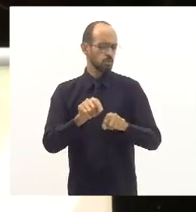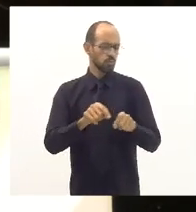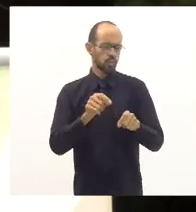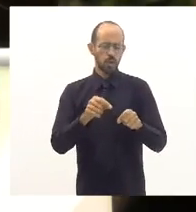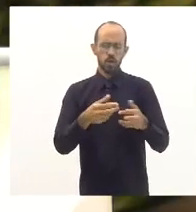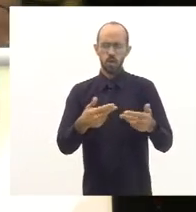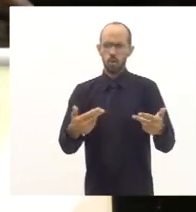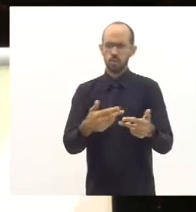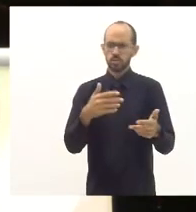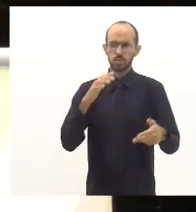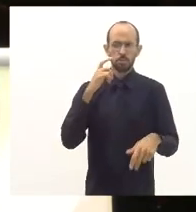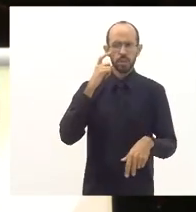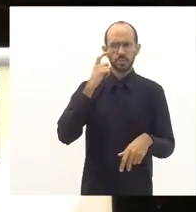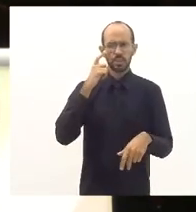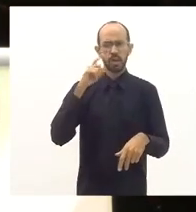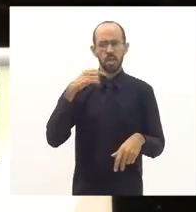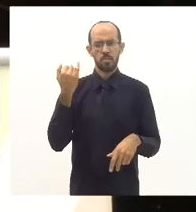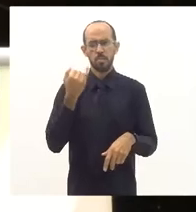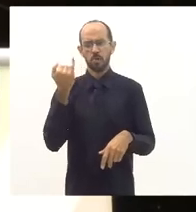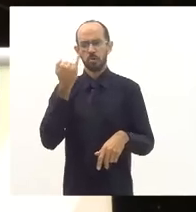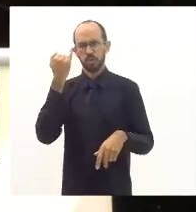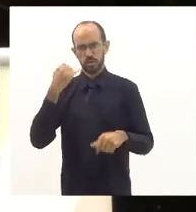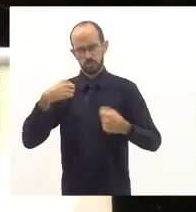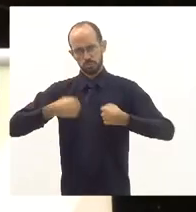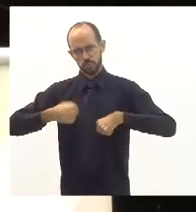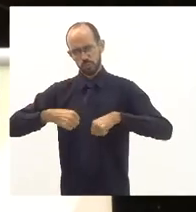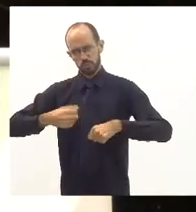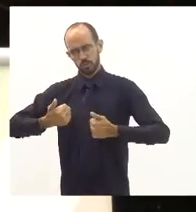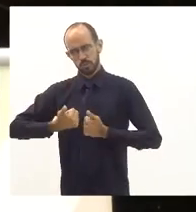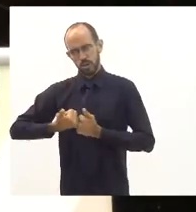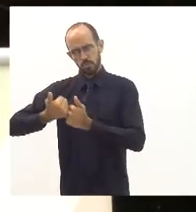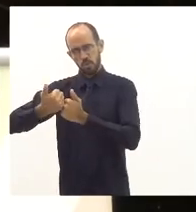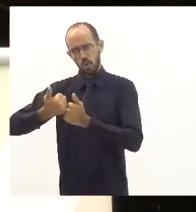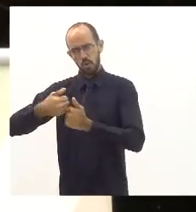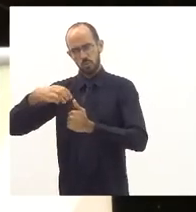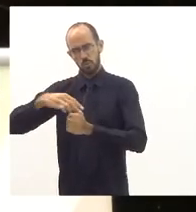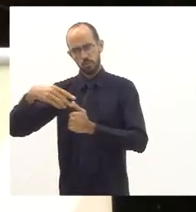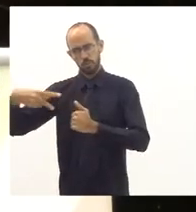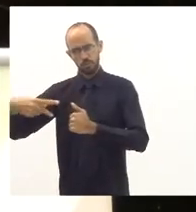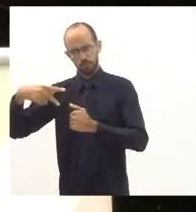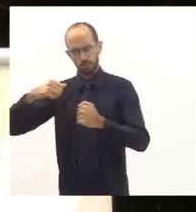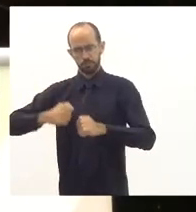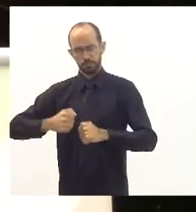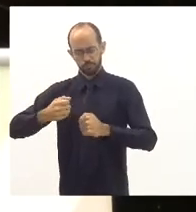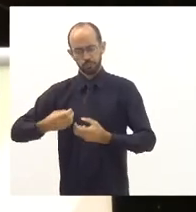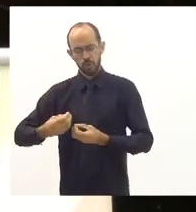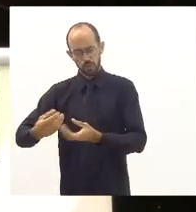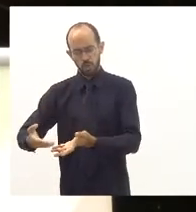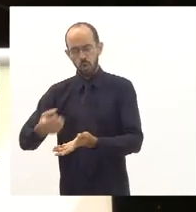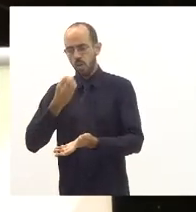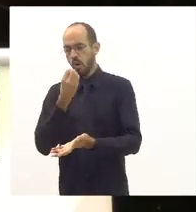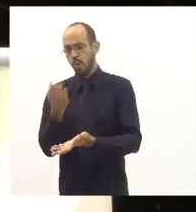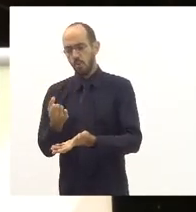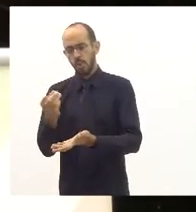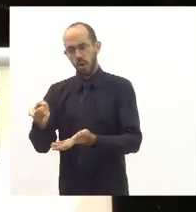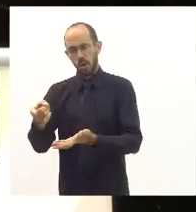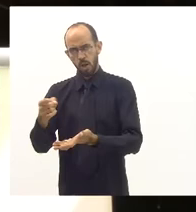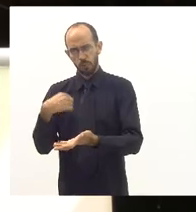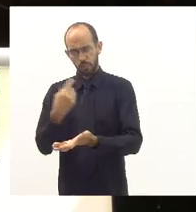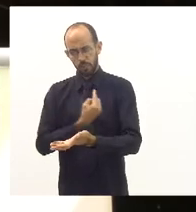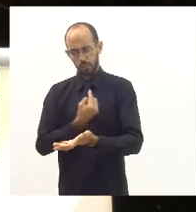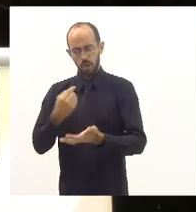acharem importante, necessário, que haja o apoio do Ministério Público, pode ser levado à